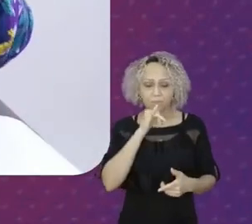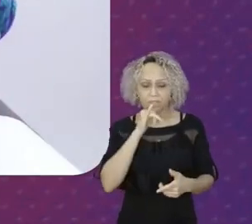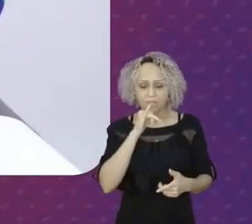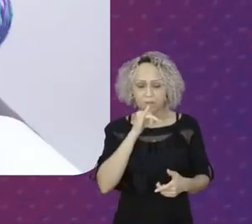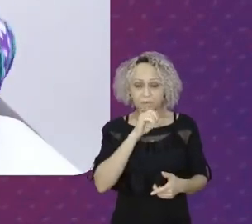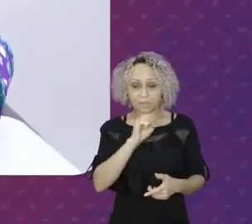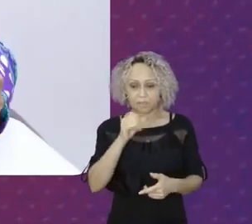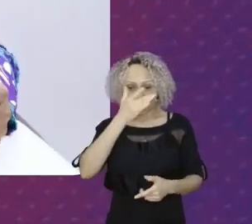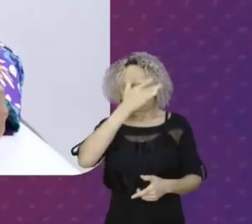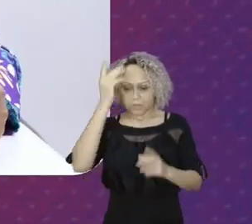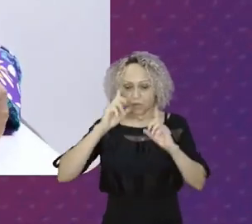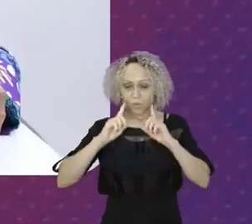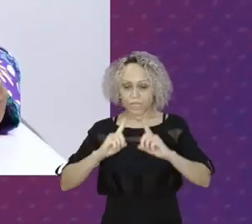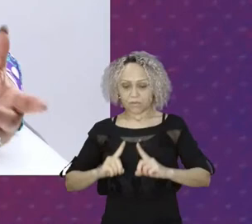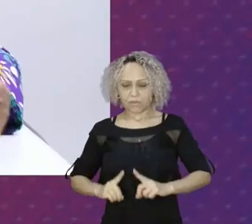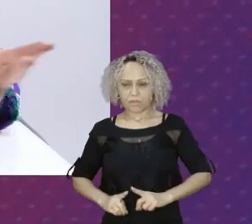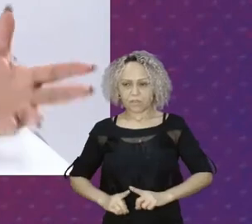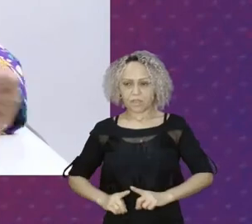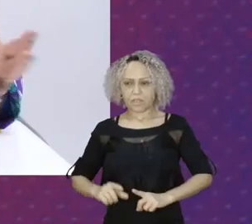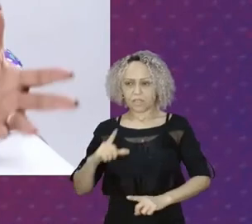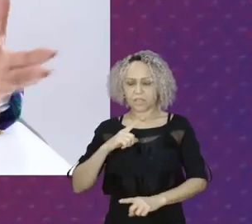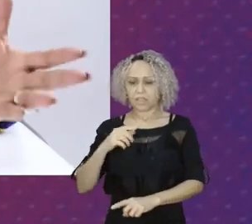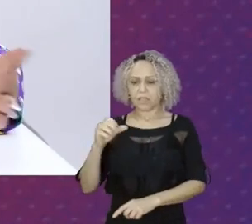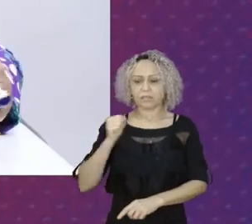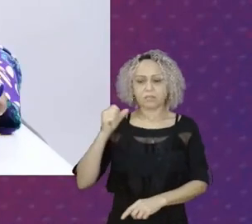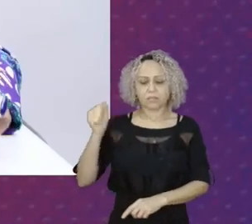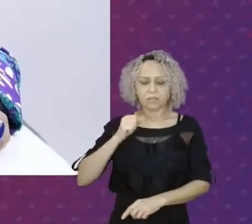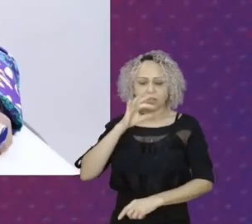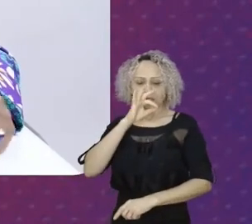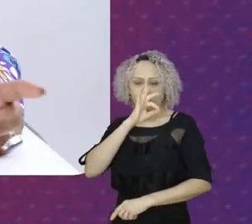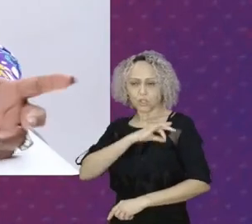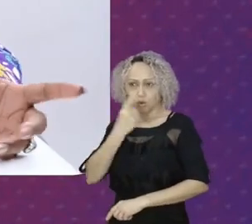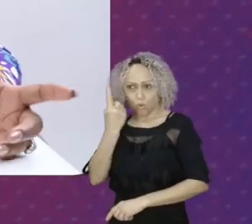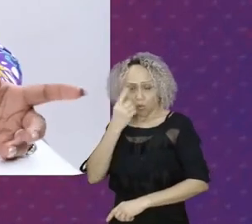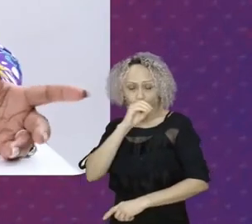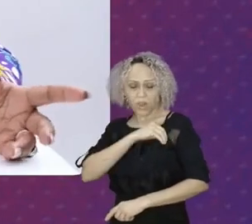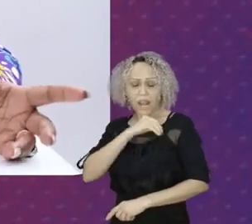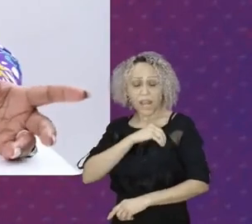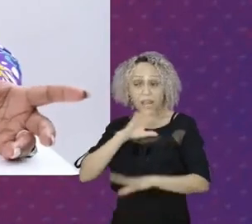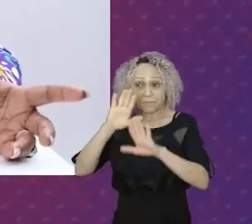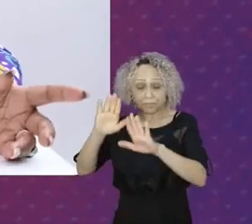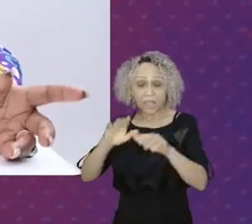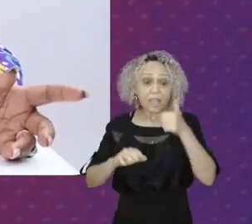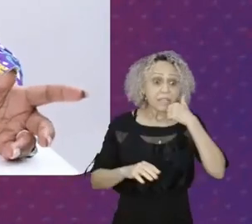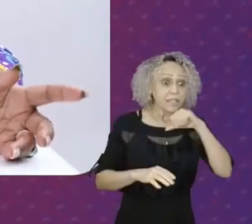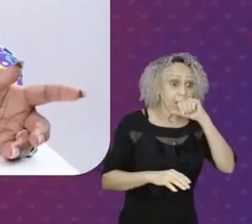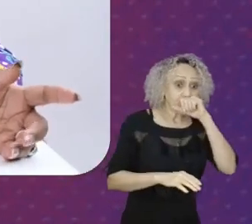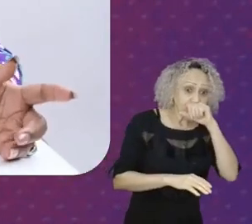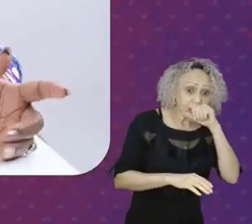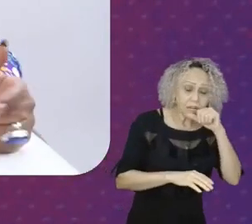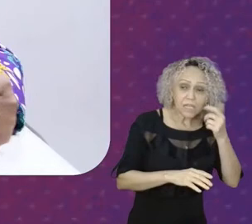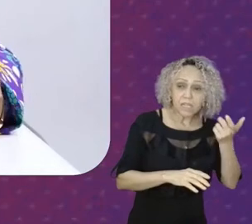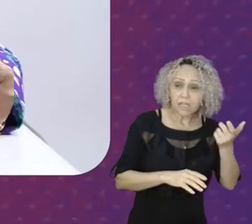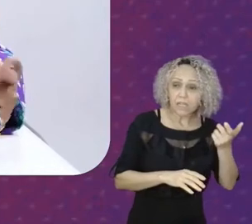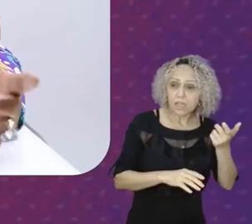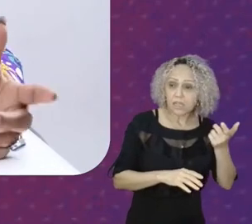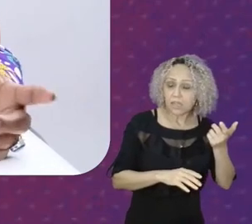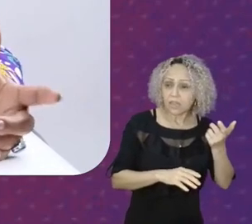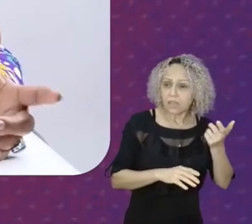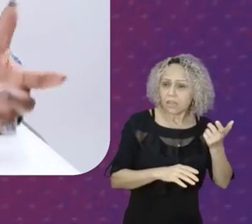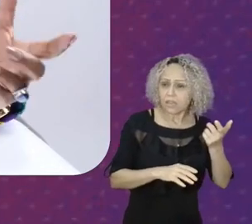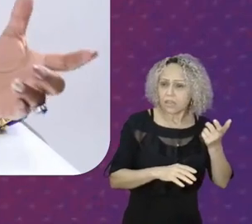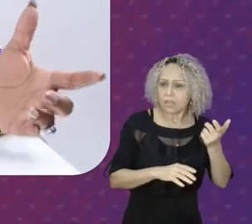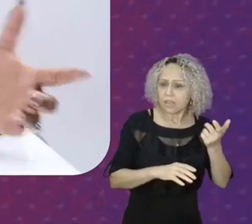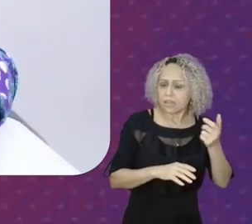salário mínimo, o filho vai perder, o filho ou a filha vai perder o benefício de prestação continuada. Isso é uma forma